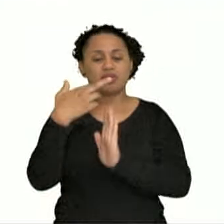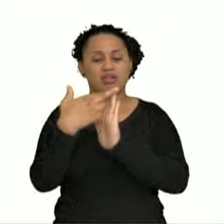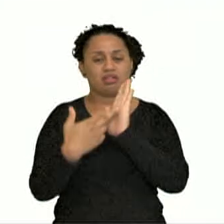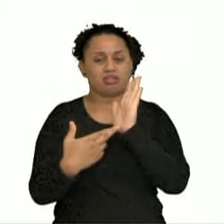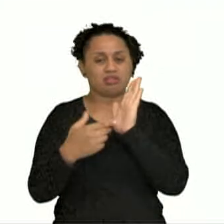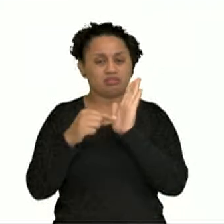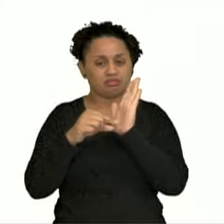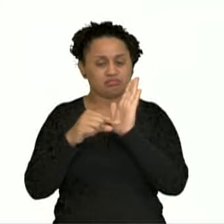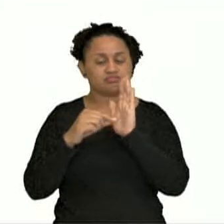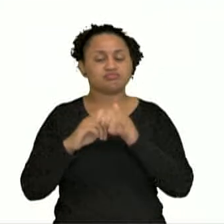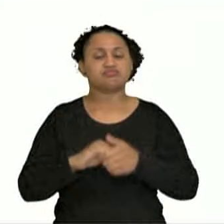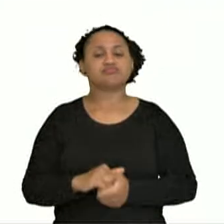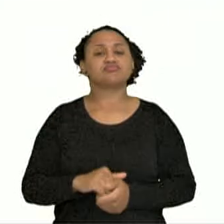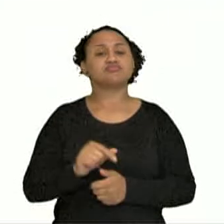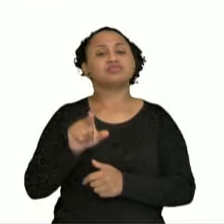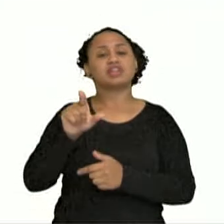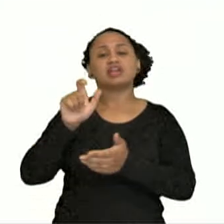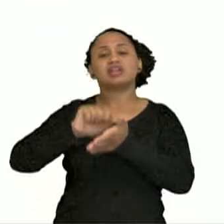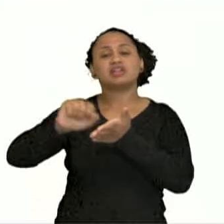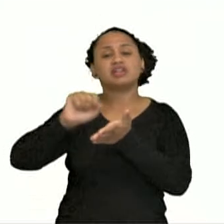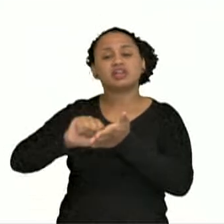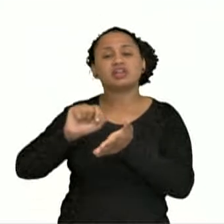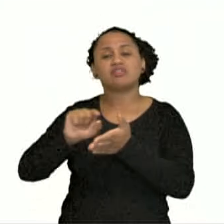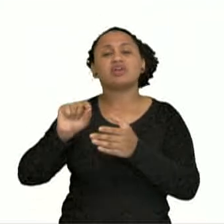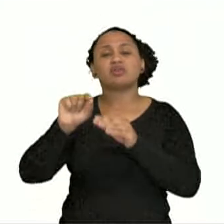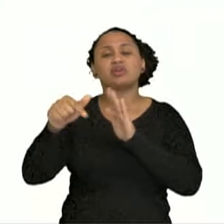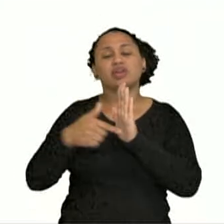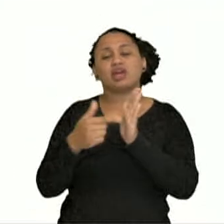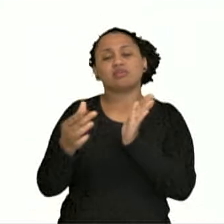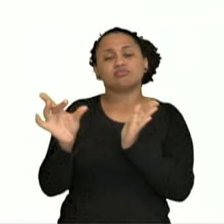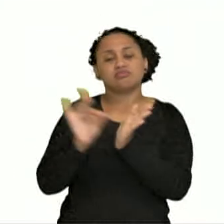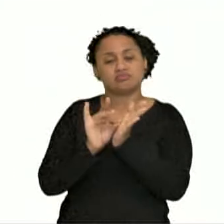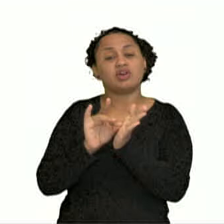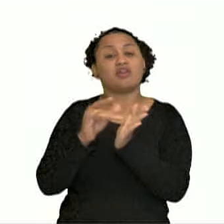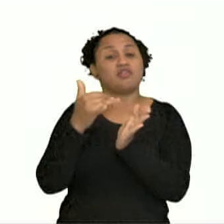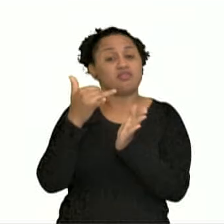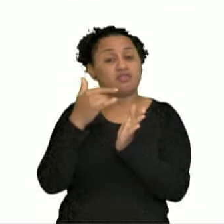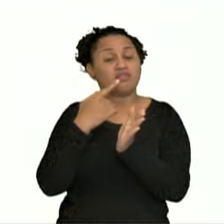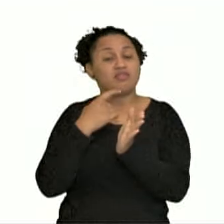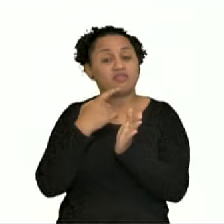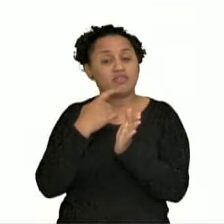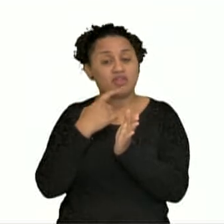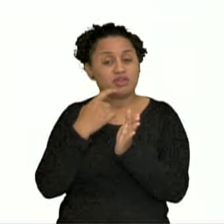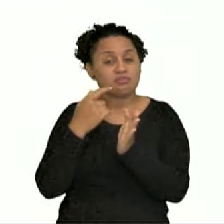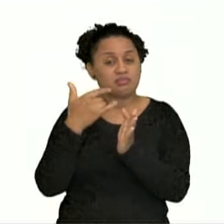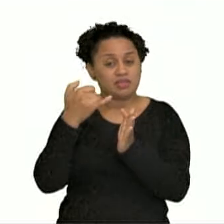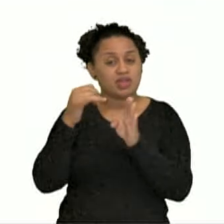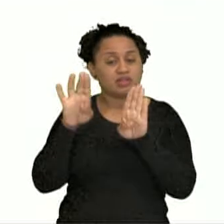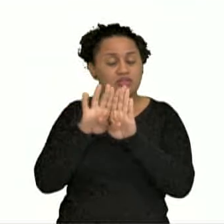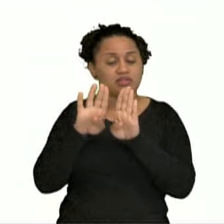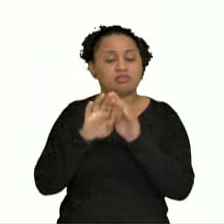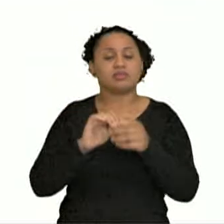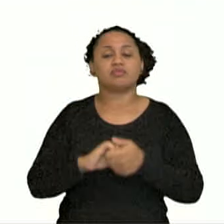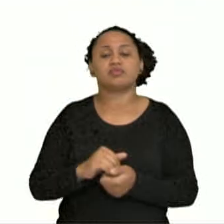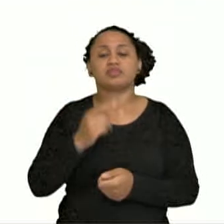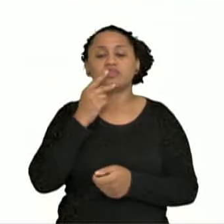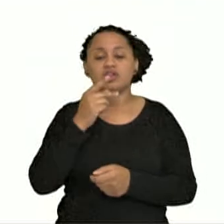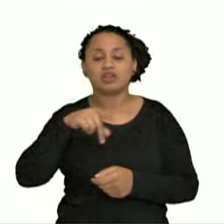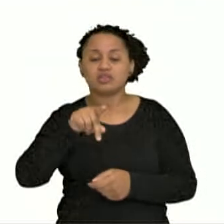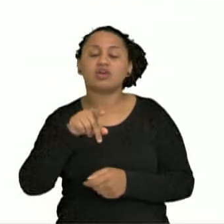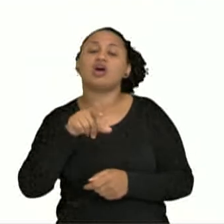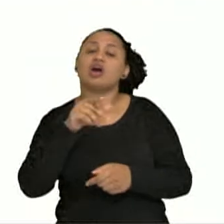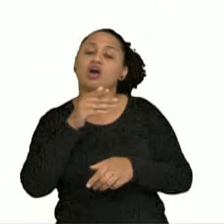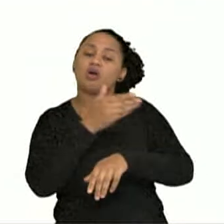redação. Ela escrevia um lembrete, vermelho também. Habitue-se a consultar